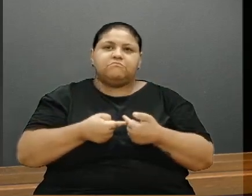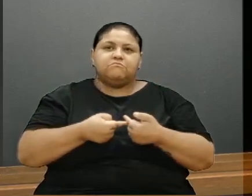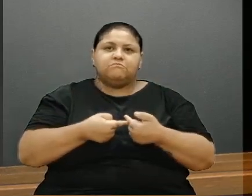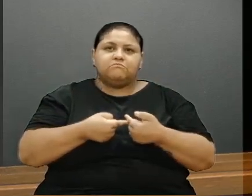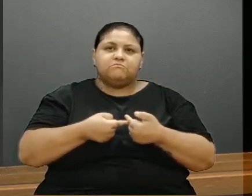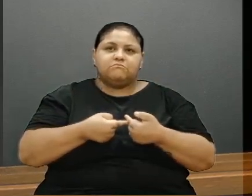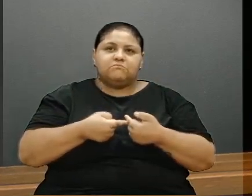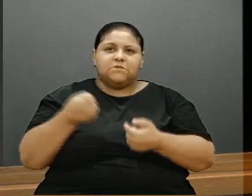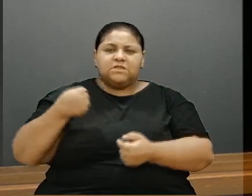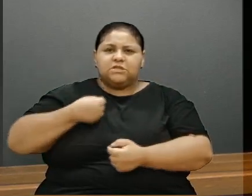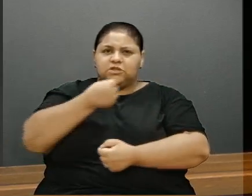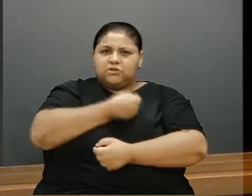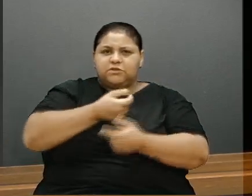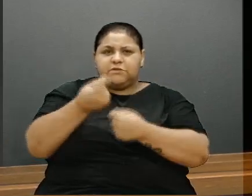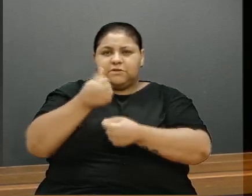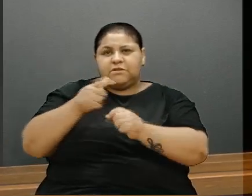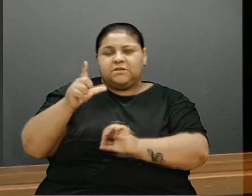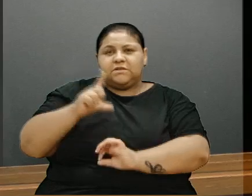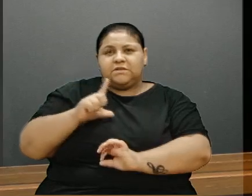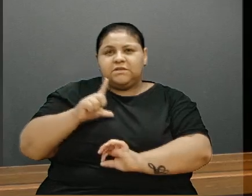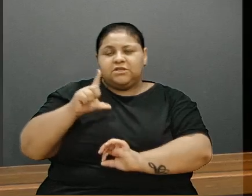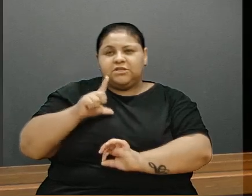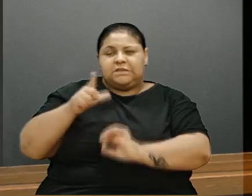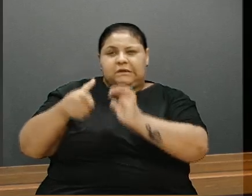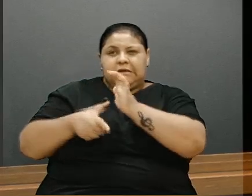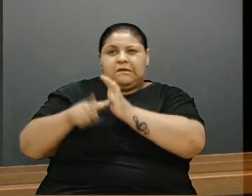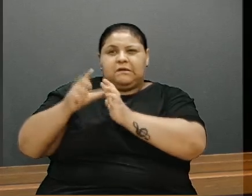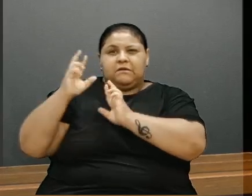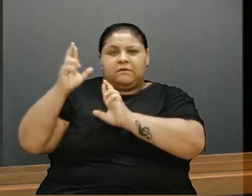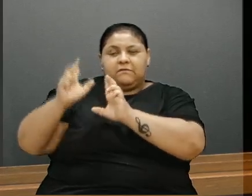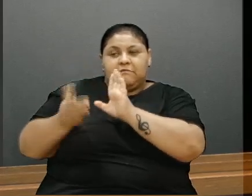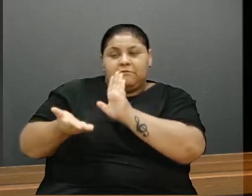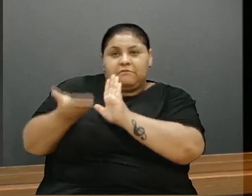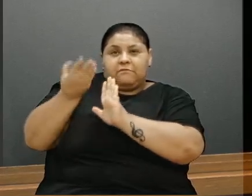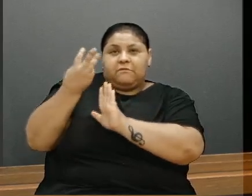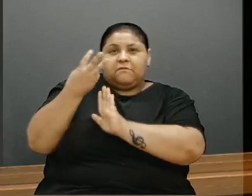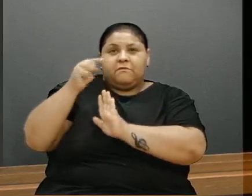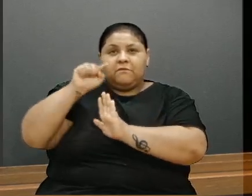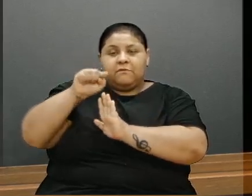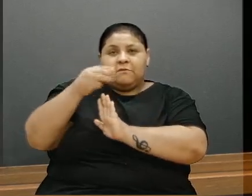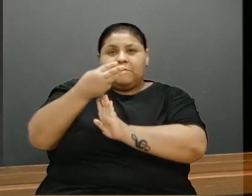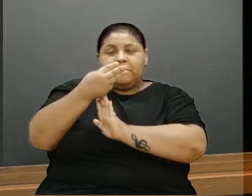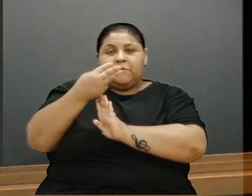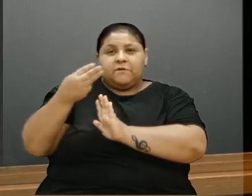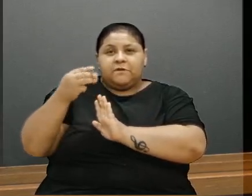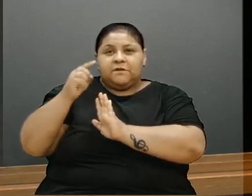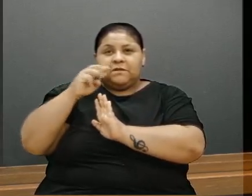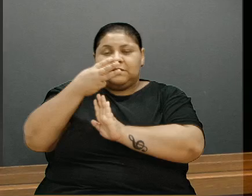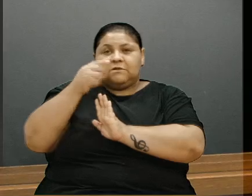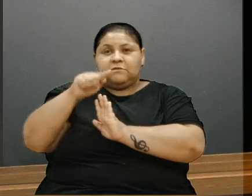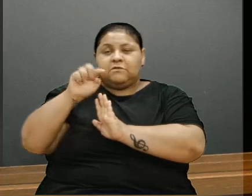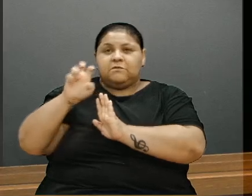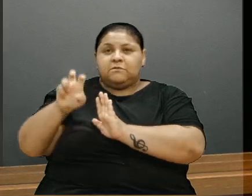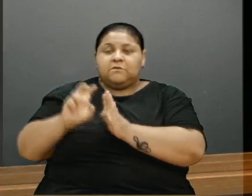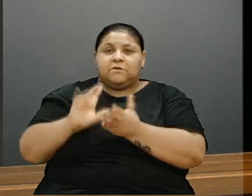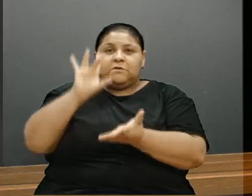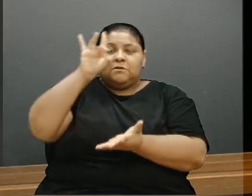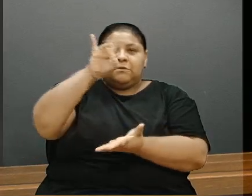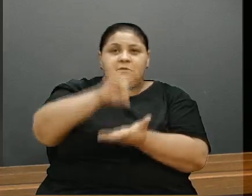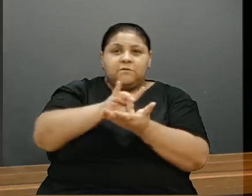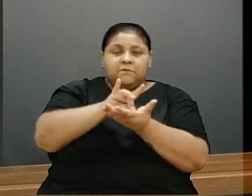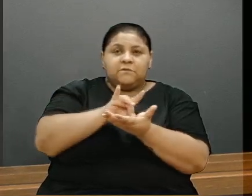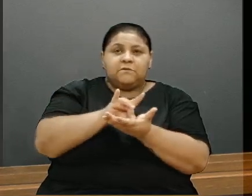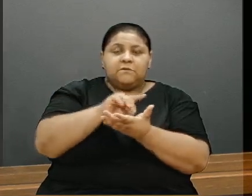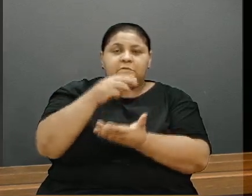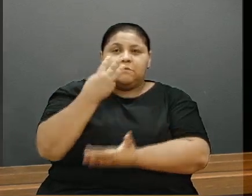índices econômicos, né? Havia uma projeção anteriormente de um crescimento entre 3,3 e 3,5, houve a materialização de um crescimento real no PIB